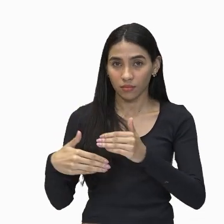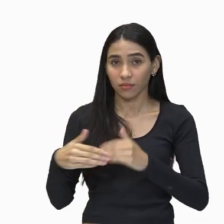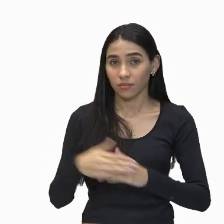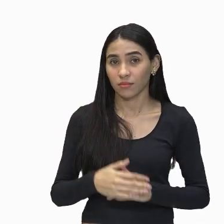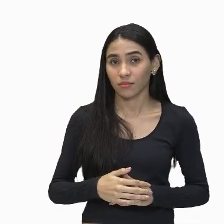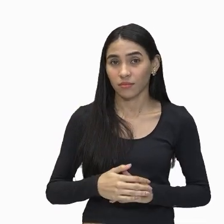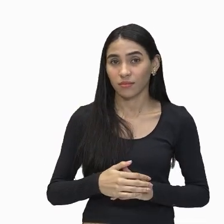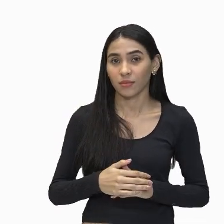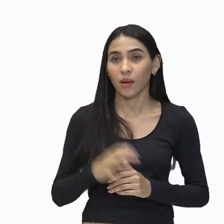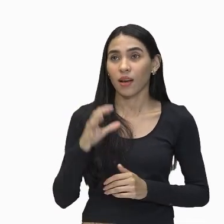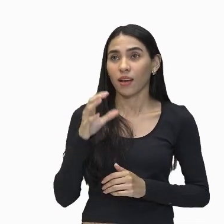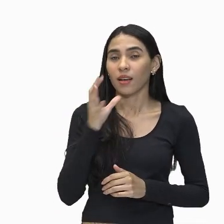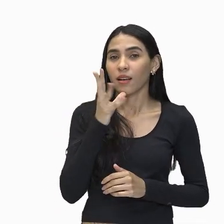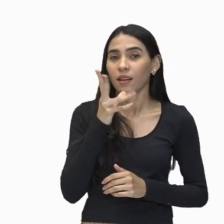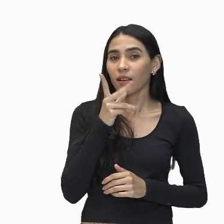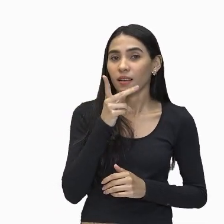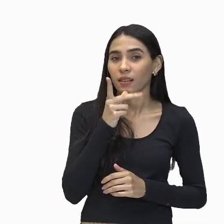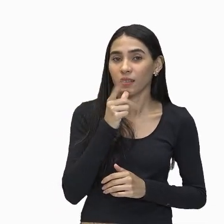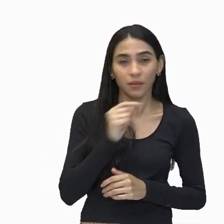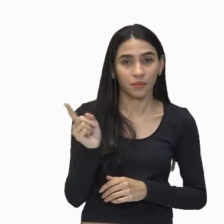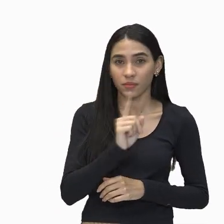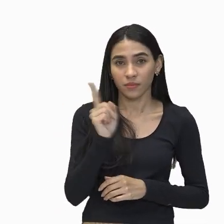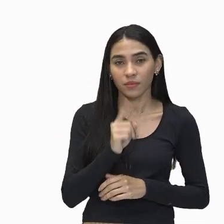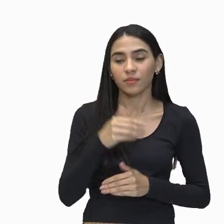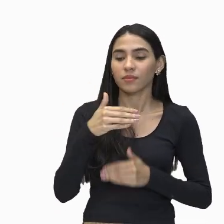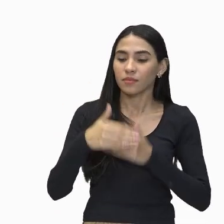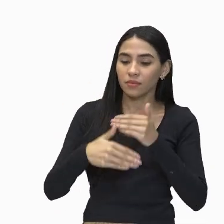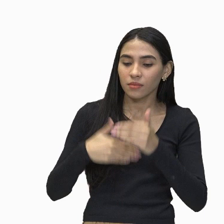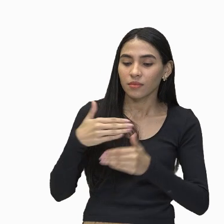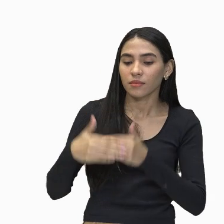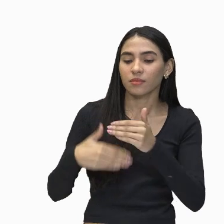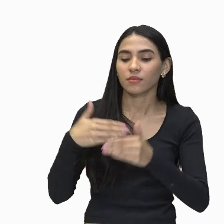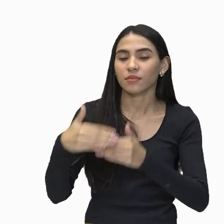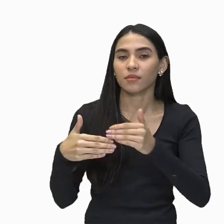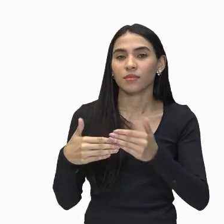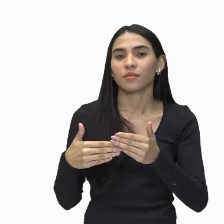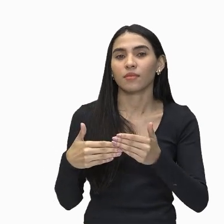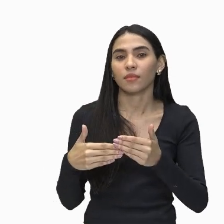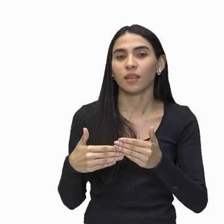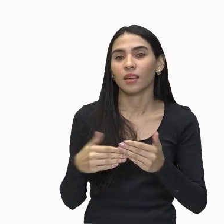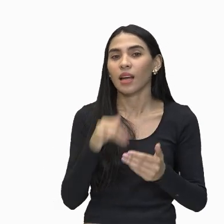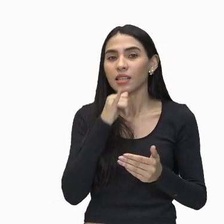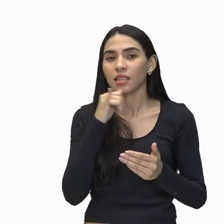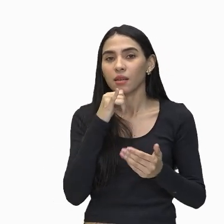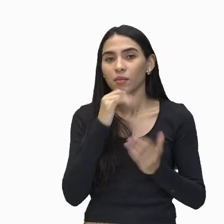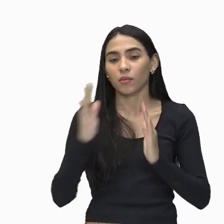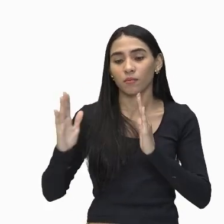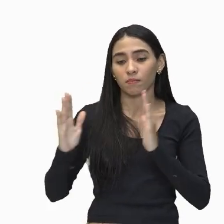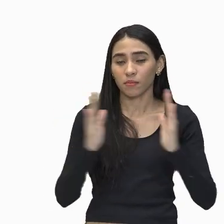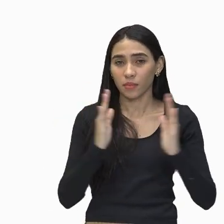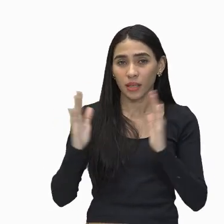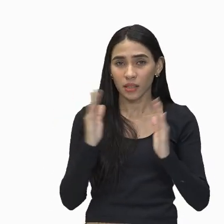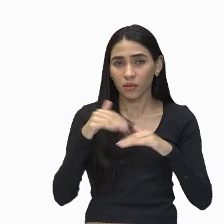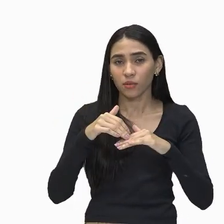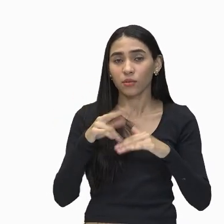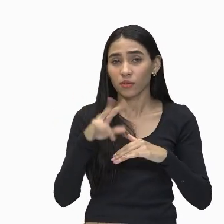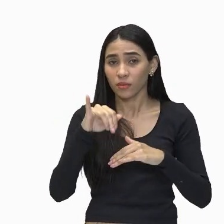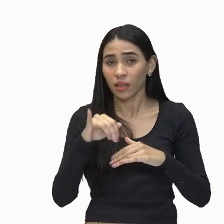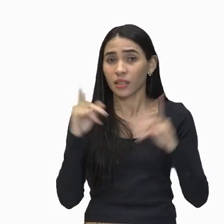não é devagar, eu vou devagar, eu vou perder tempo nessas banalidades do